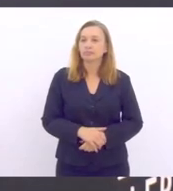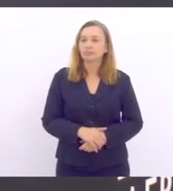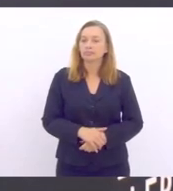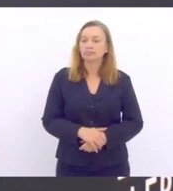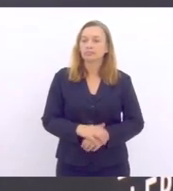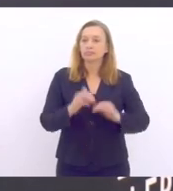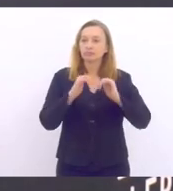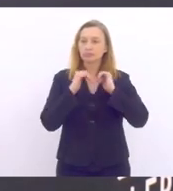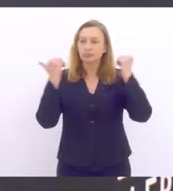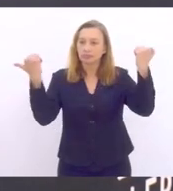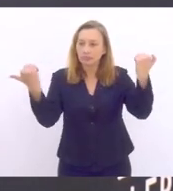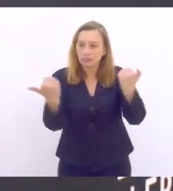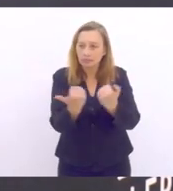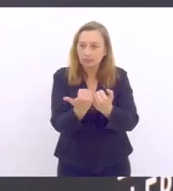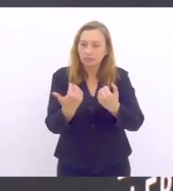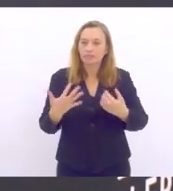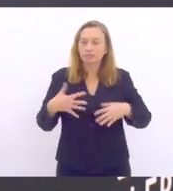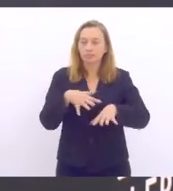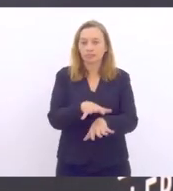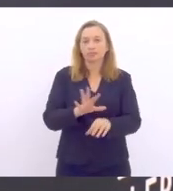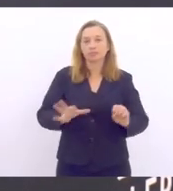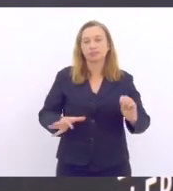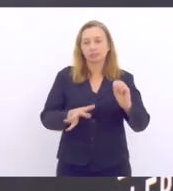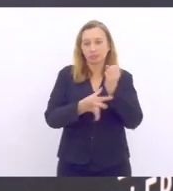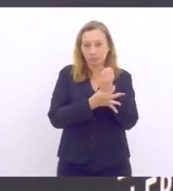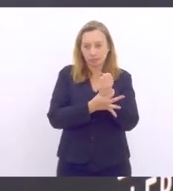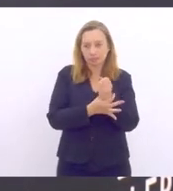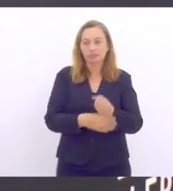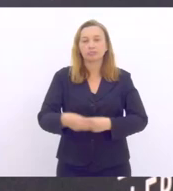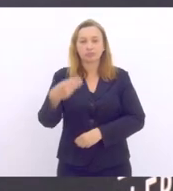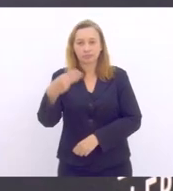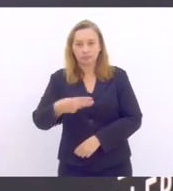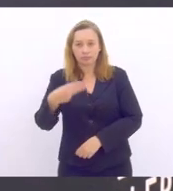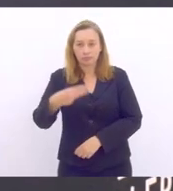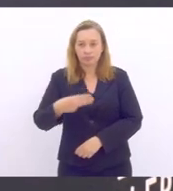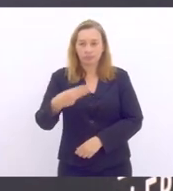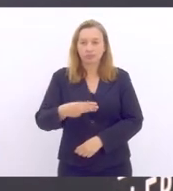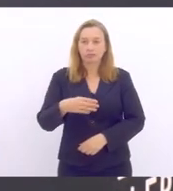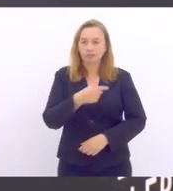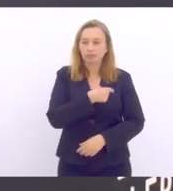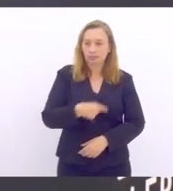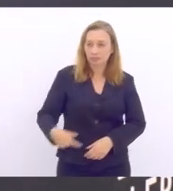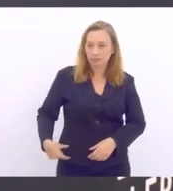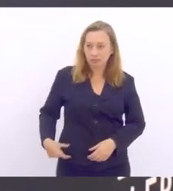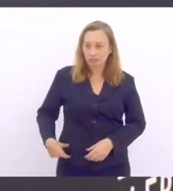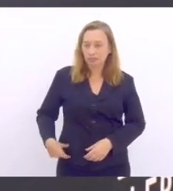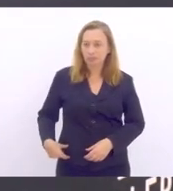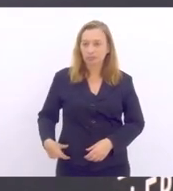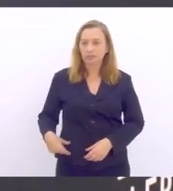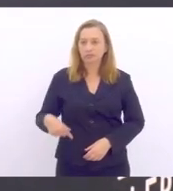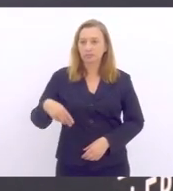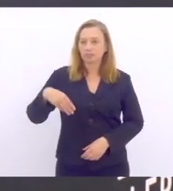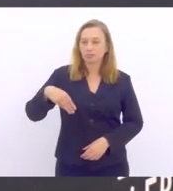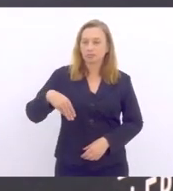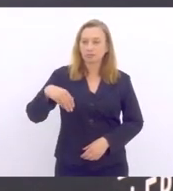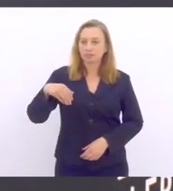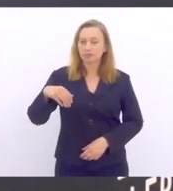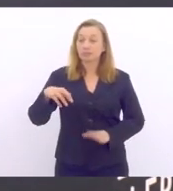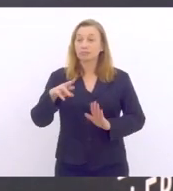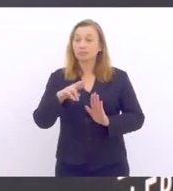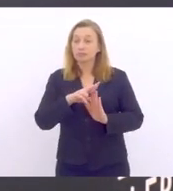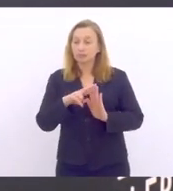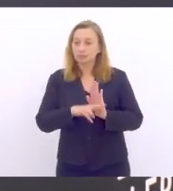estádios inclusivos e seguros. E o terceiro, o Vasco firmou um manual de conduta